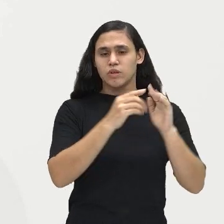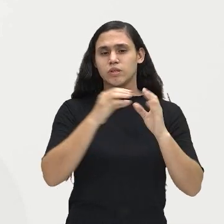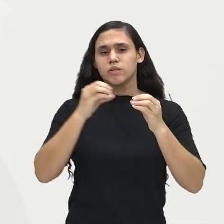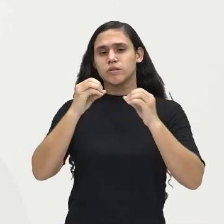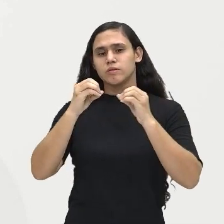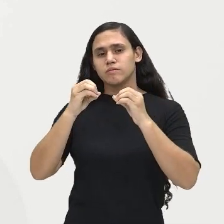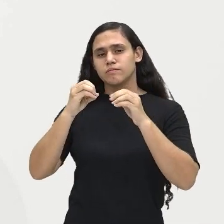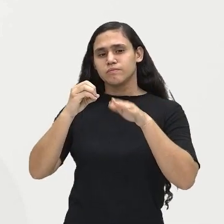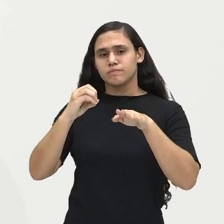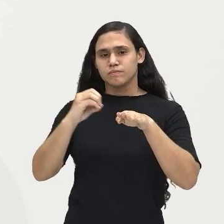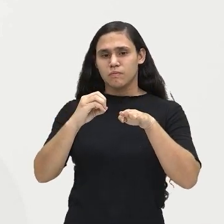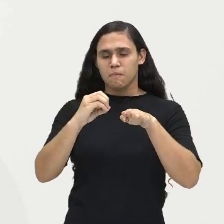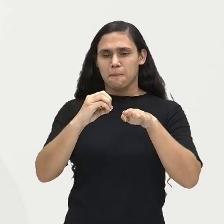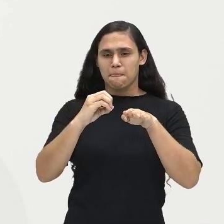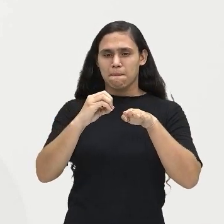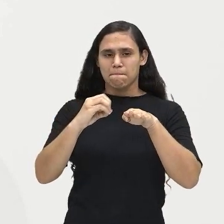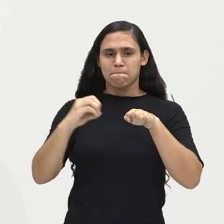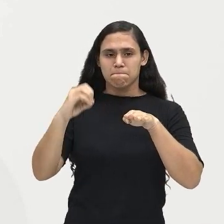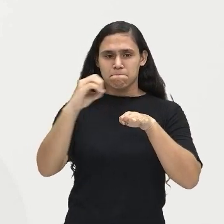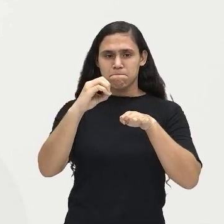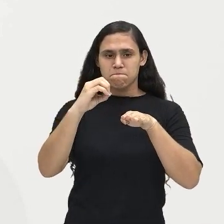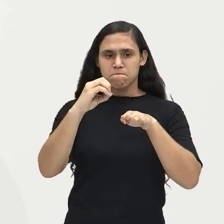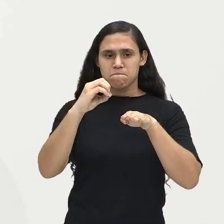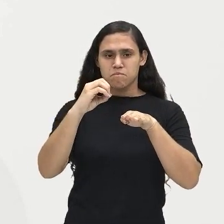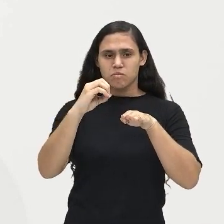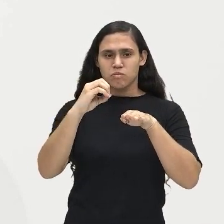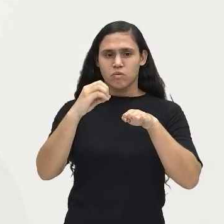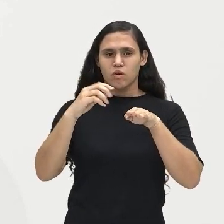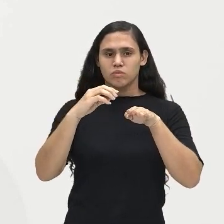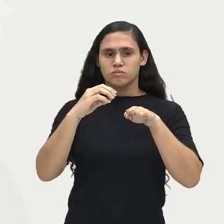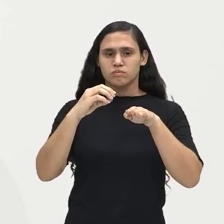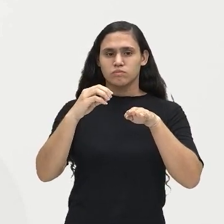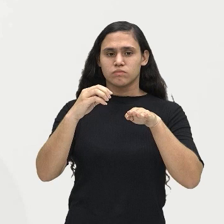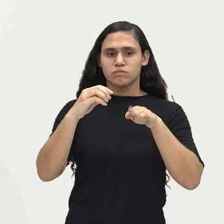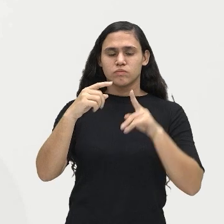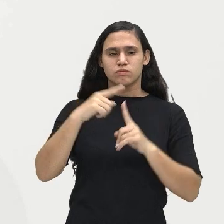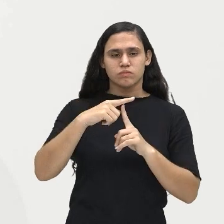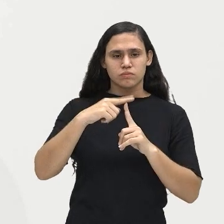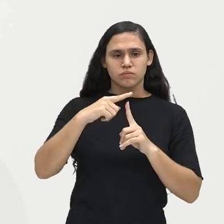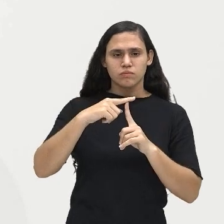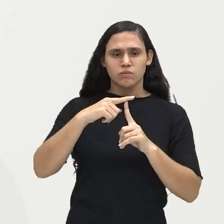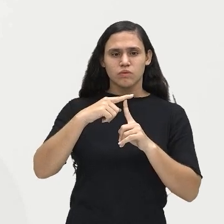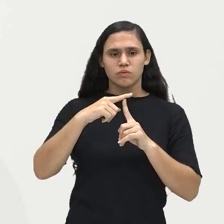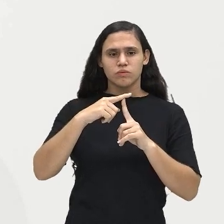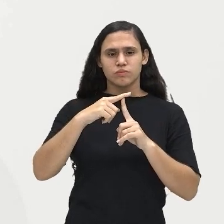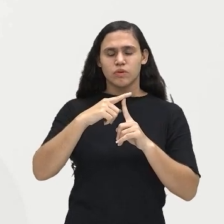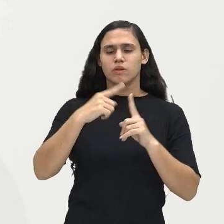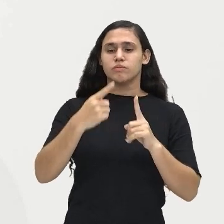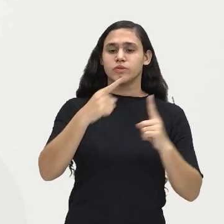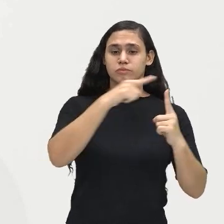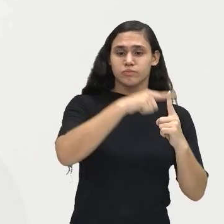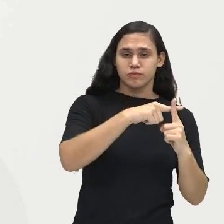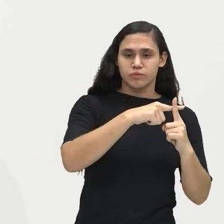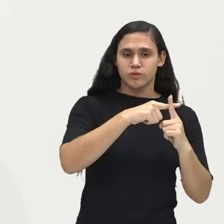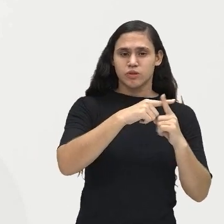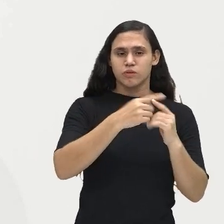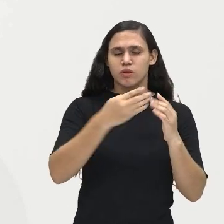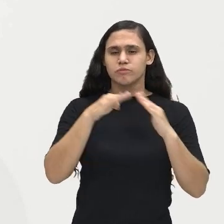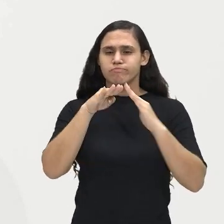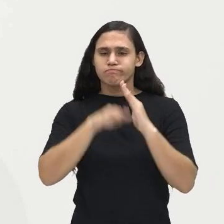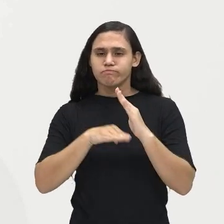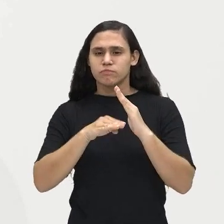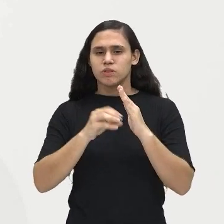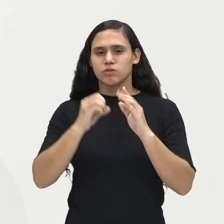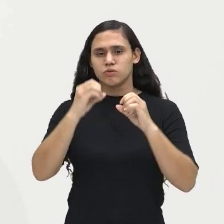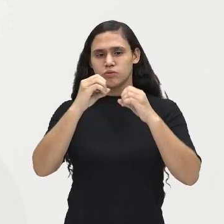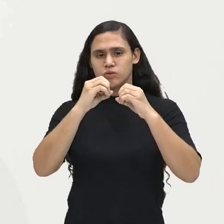que acima são as temperaturas ditas positivas, e abaixo de zero são as temperaturas que a gente diz que